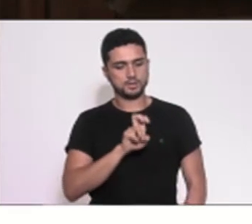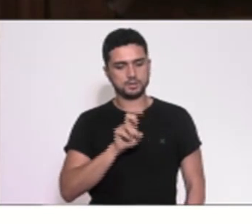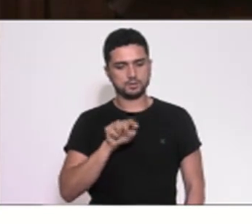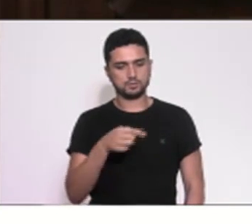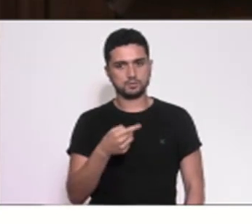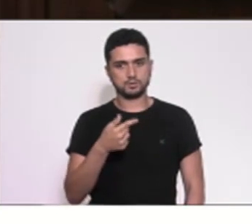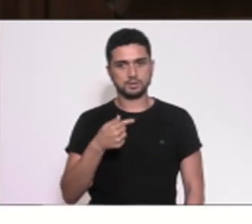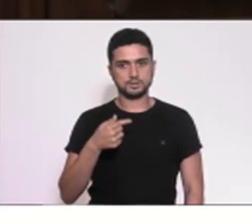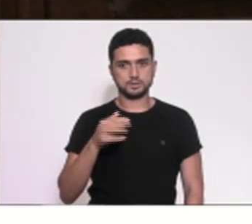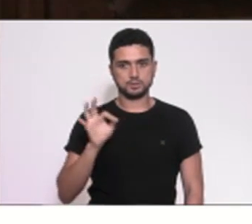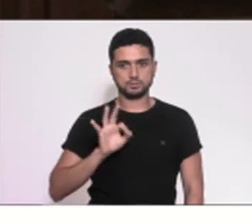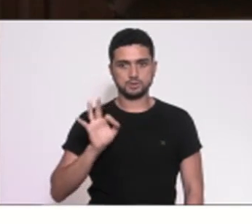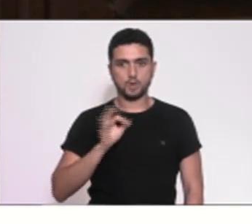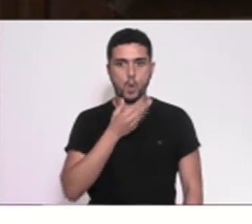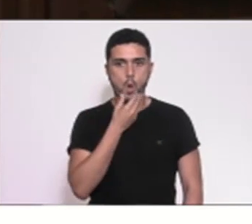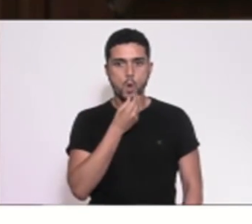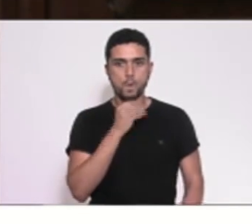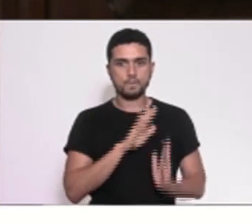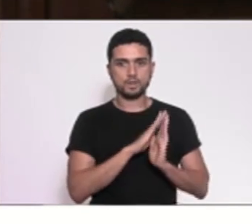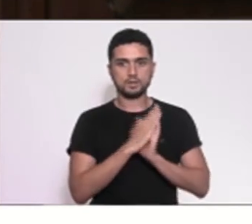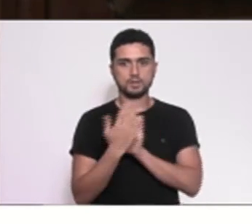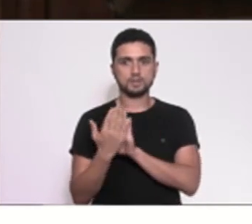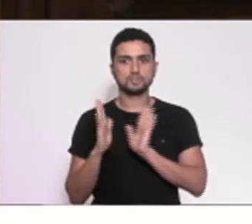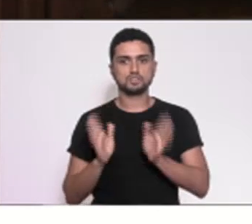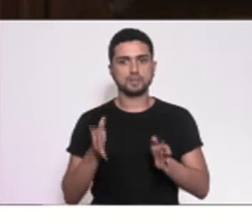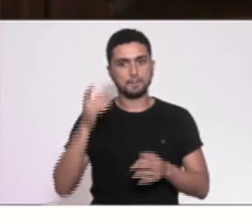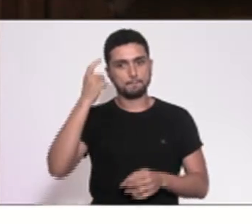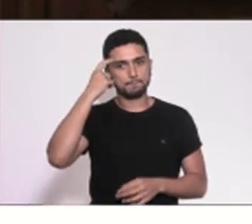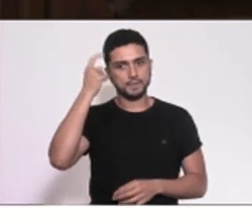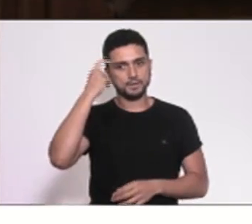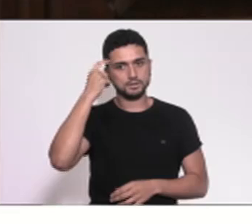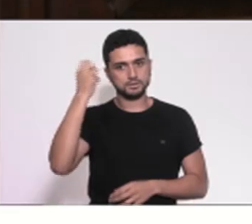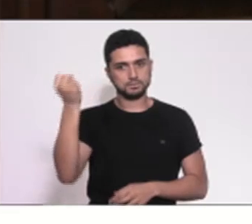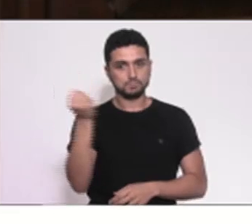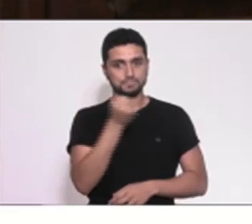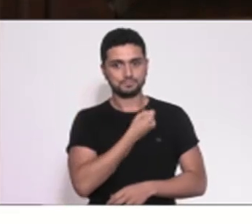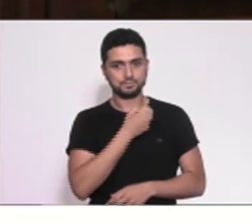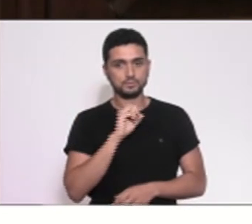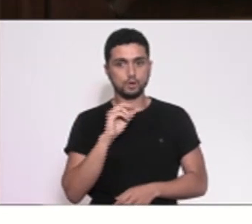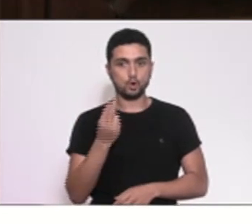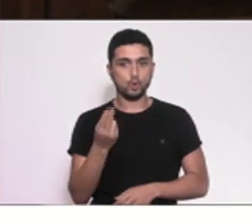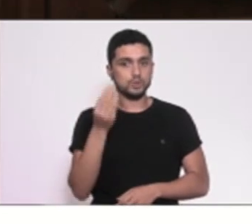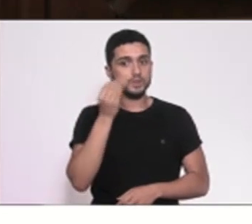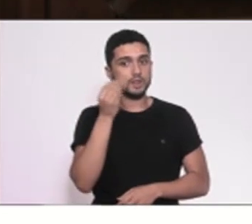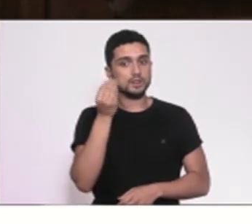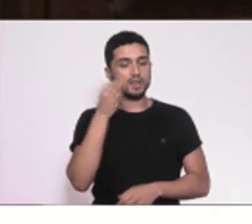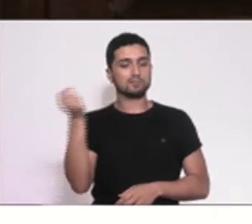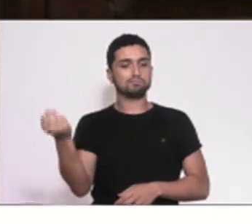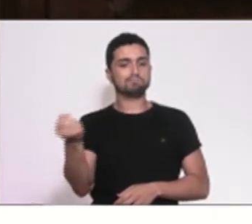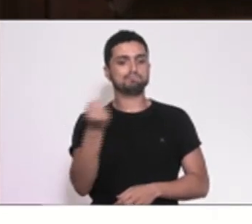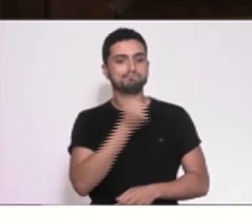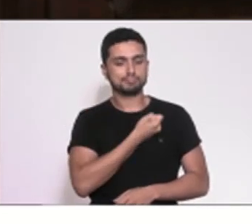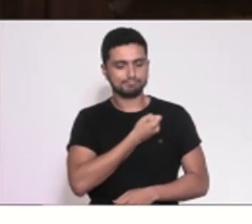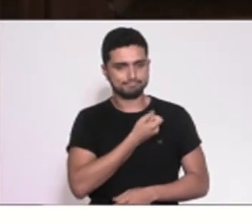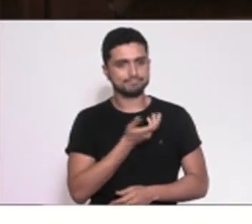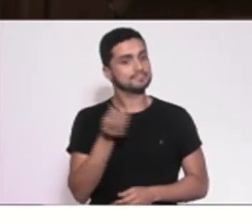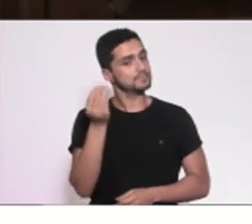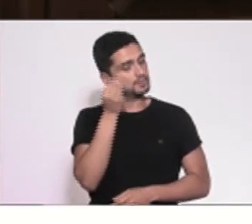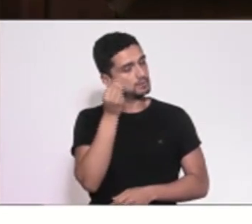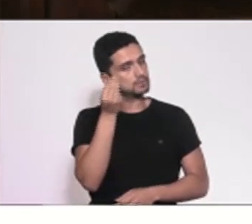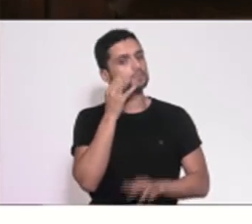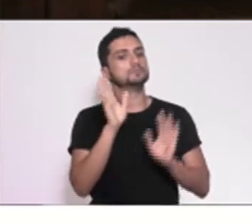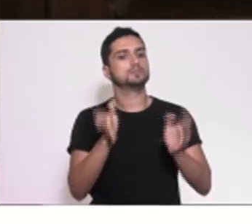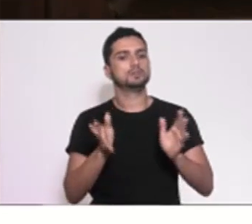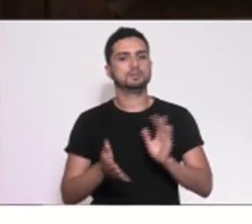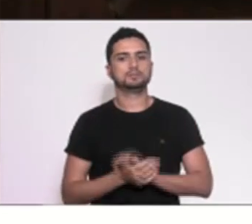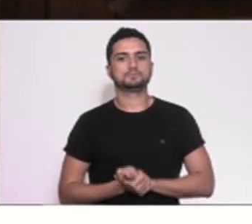85,7% dos homens trans já pensaram em suicídio ou tentaram cometer o ato. Já a pesquisa realizada